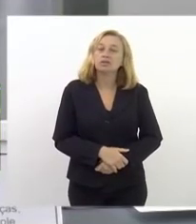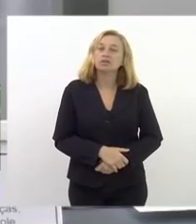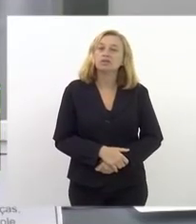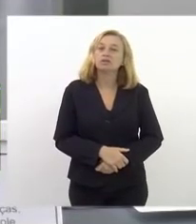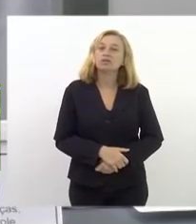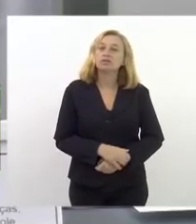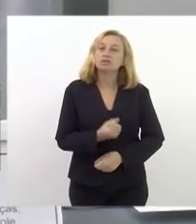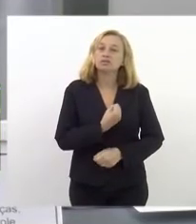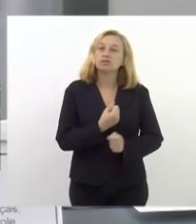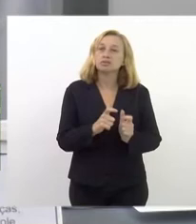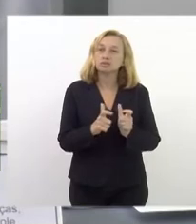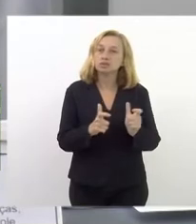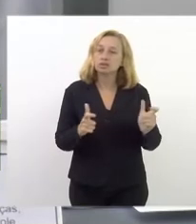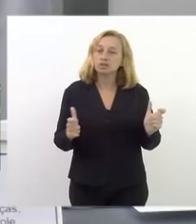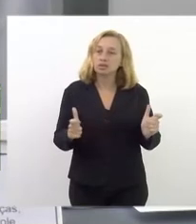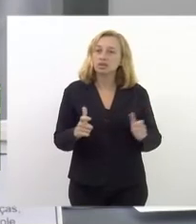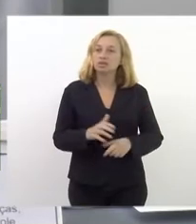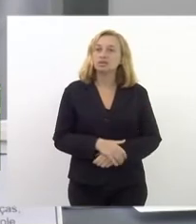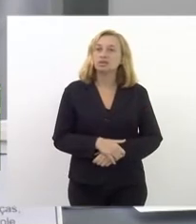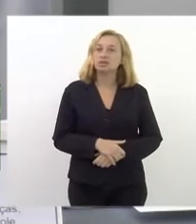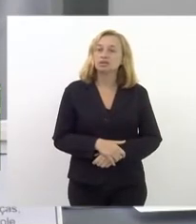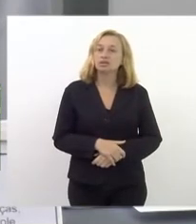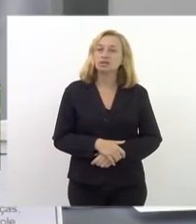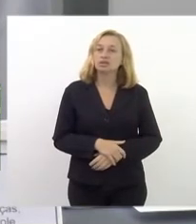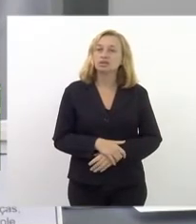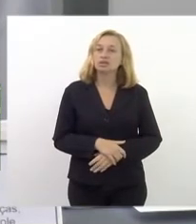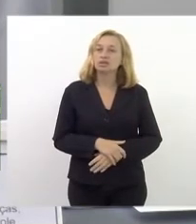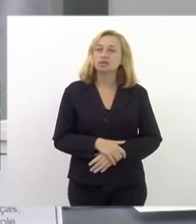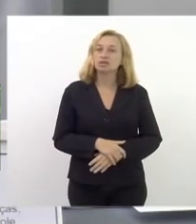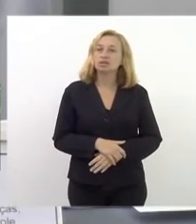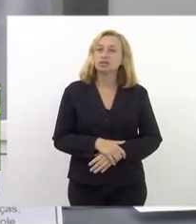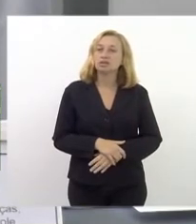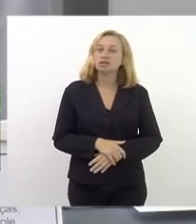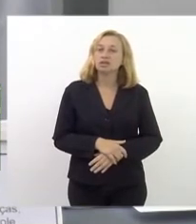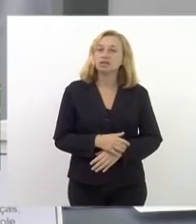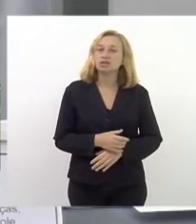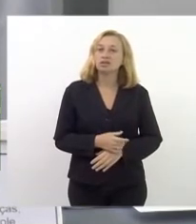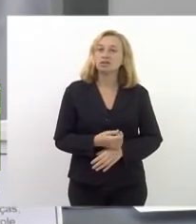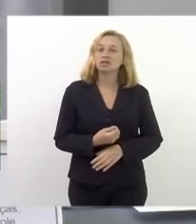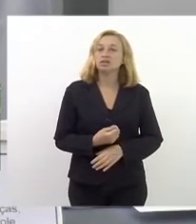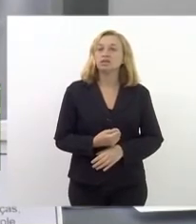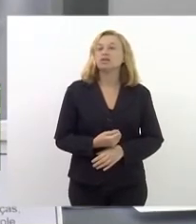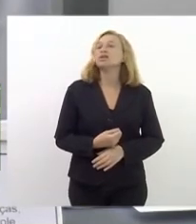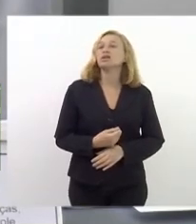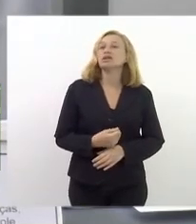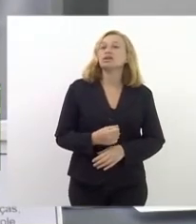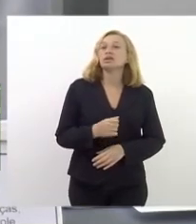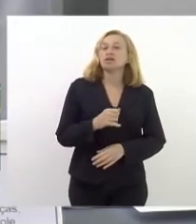crescimento da receita patrimonial, né? Crescimento real de